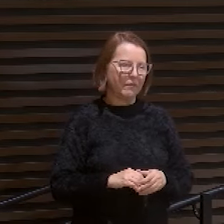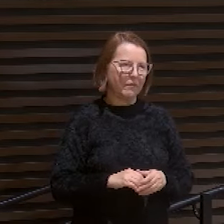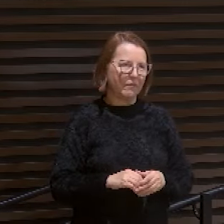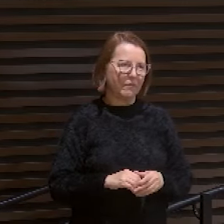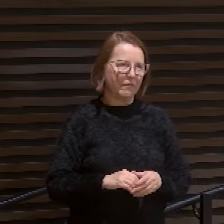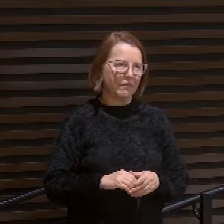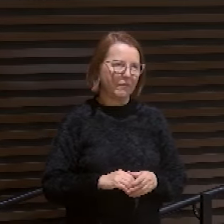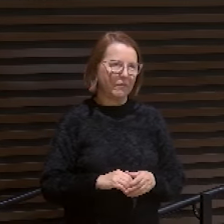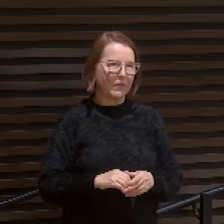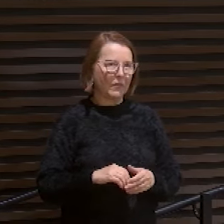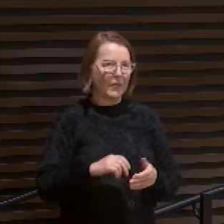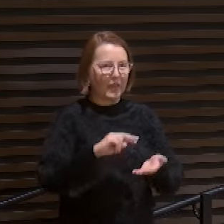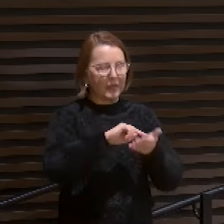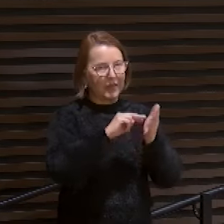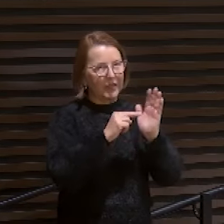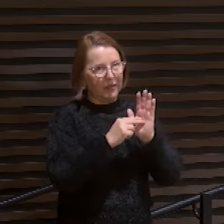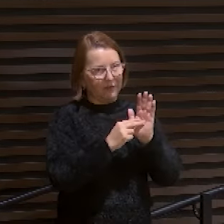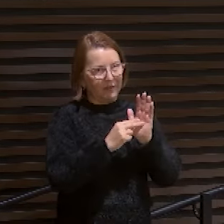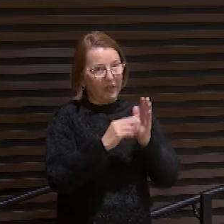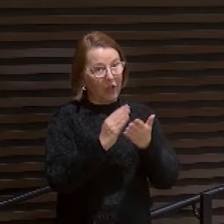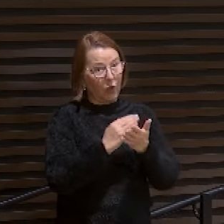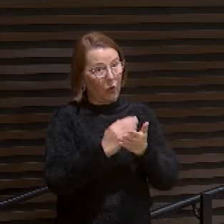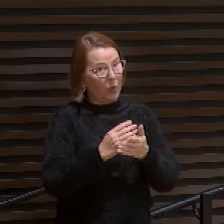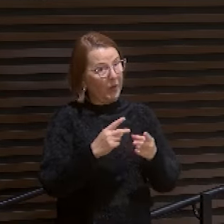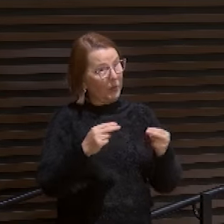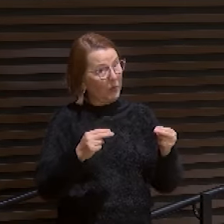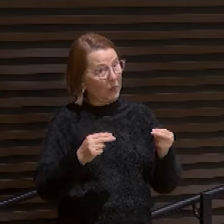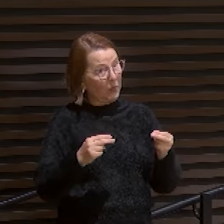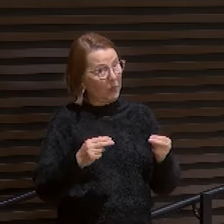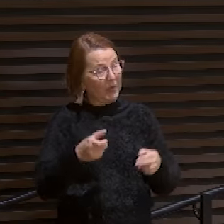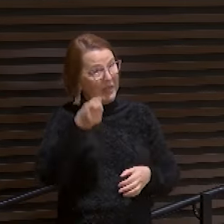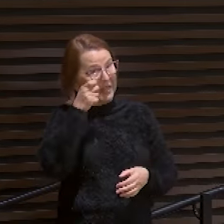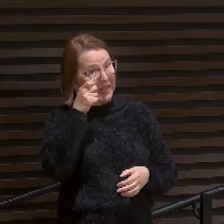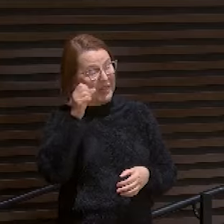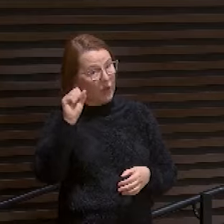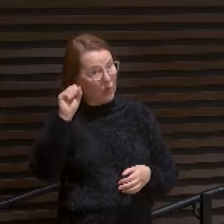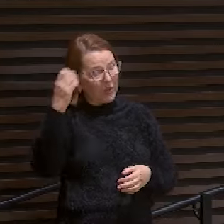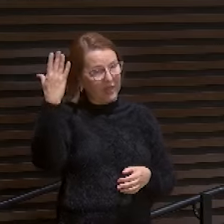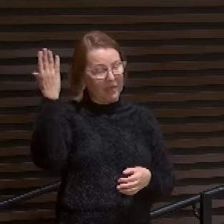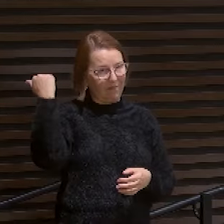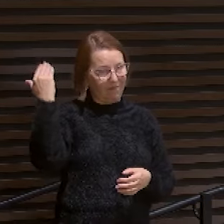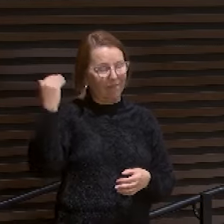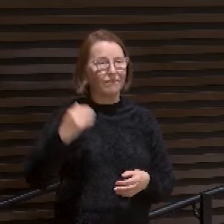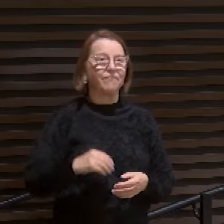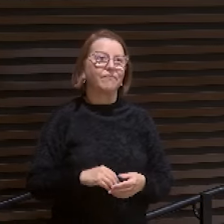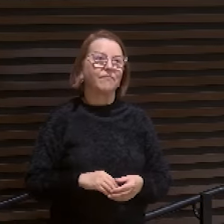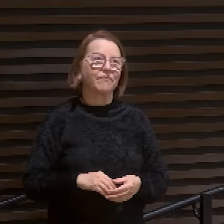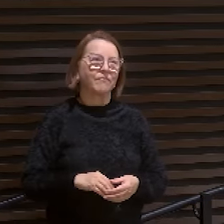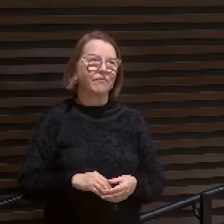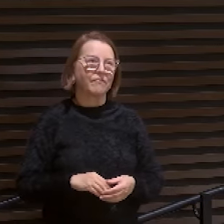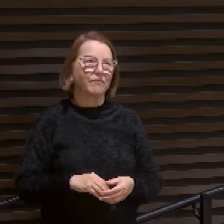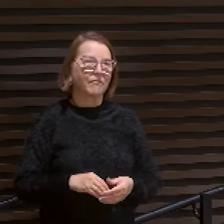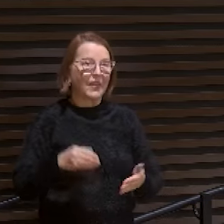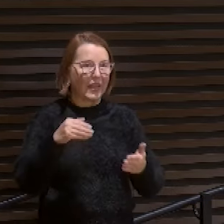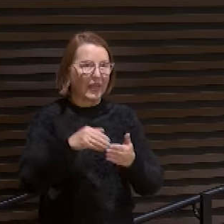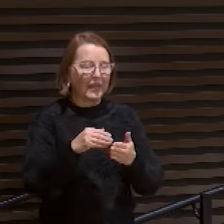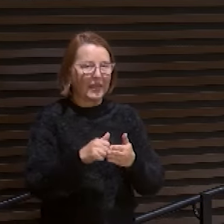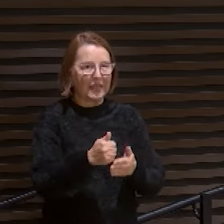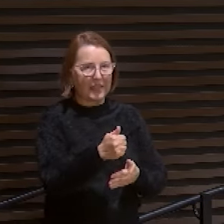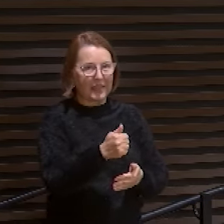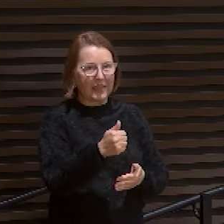elas representam algumas coisas interessantes que aconteceram. Até a